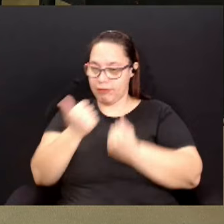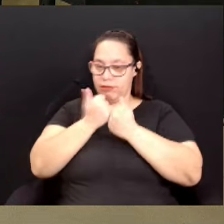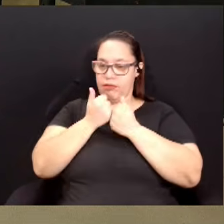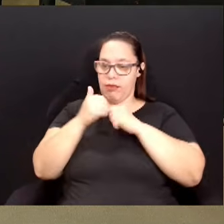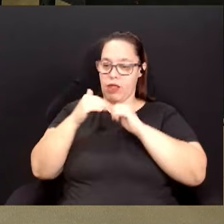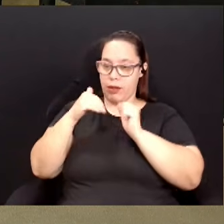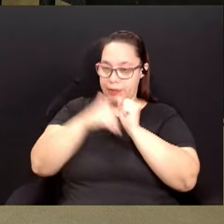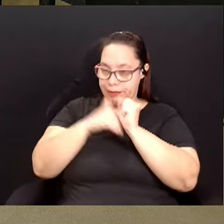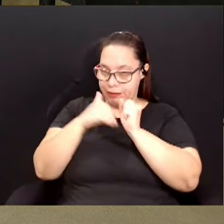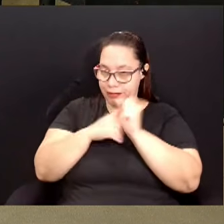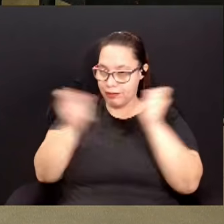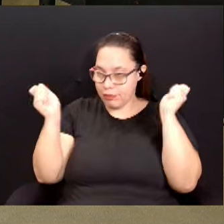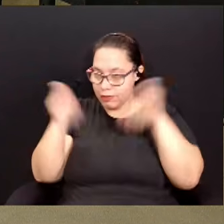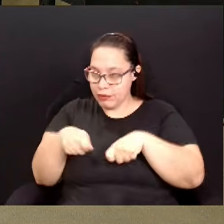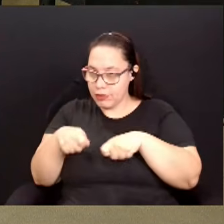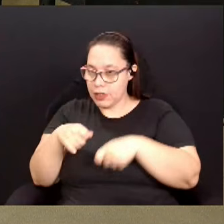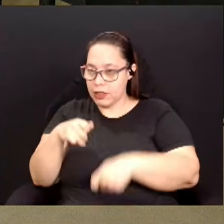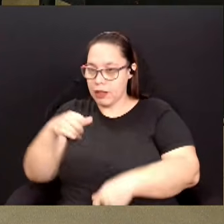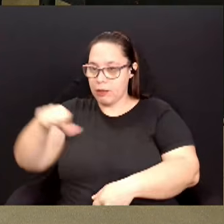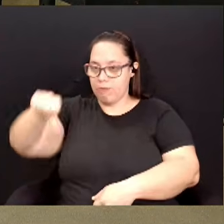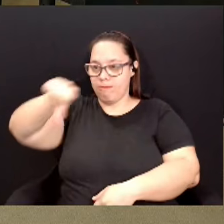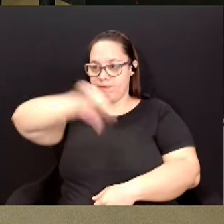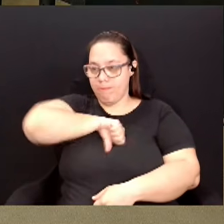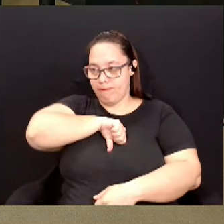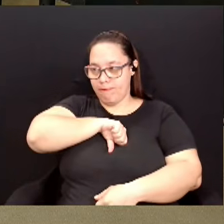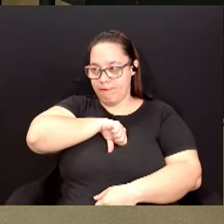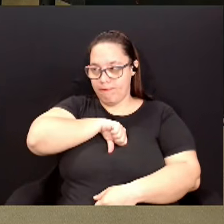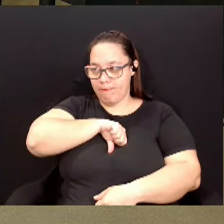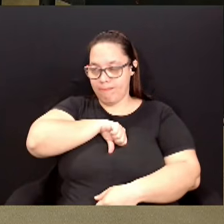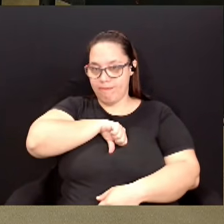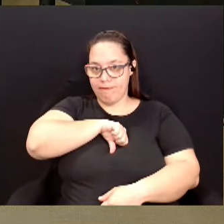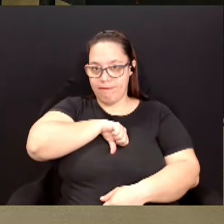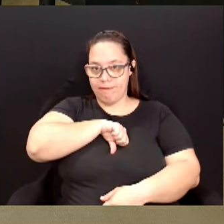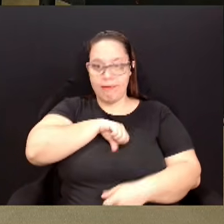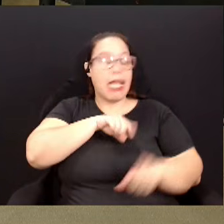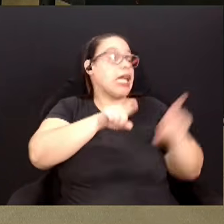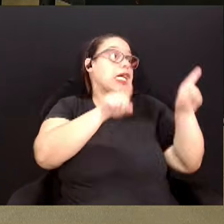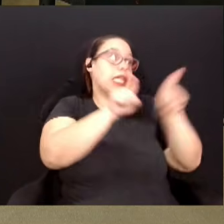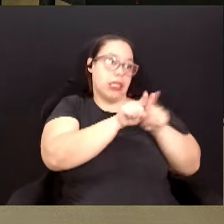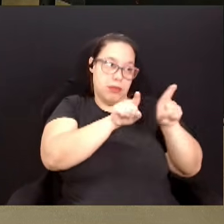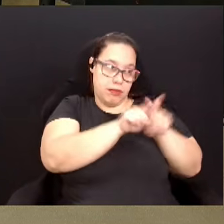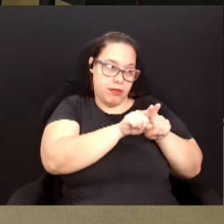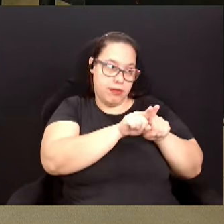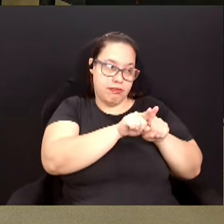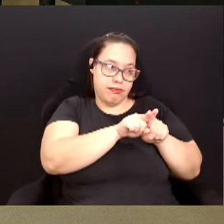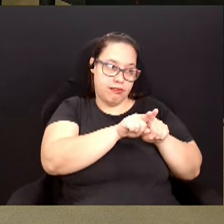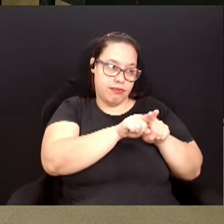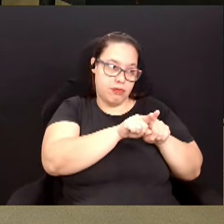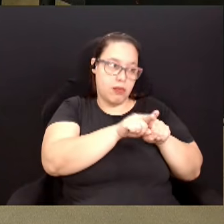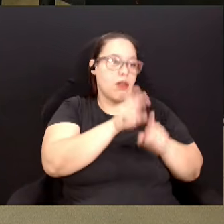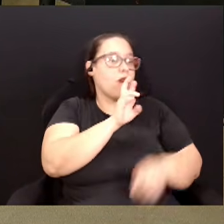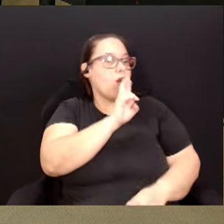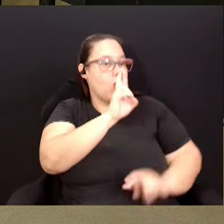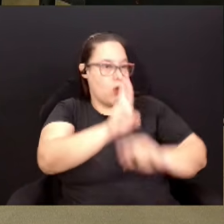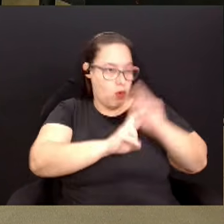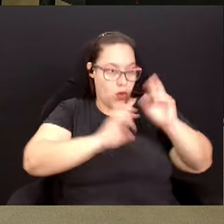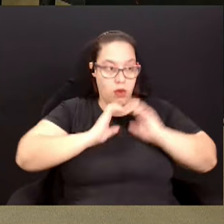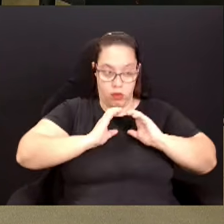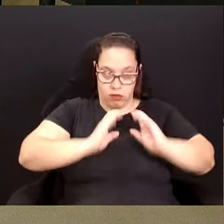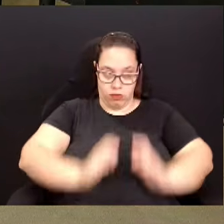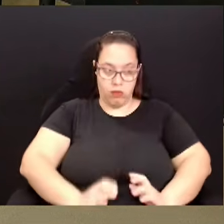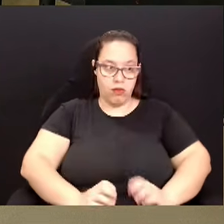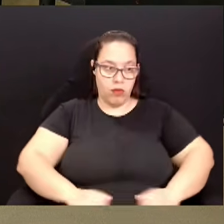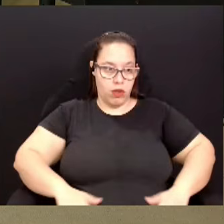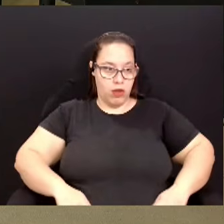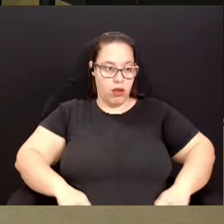possível baixa autoestima? Então, também, respostas comportamentais, elas assim, não tem uma